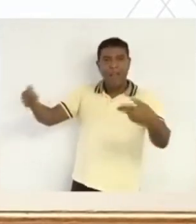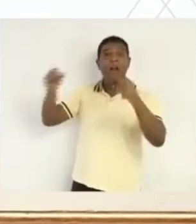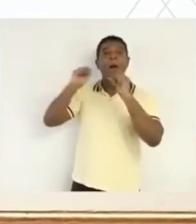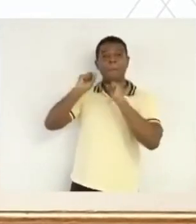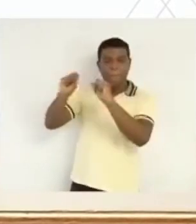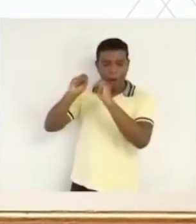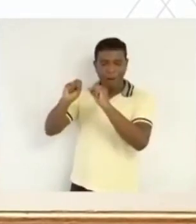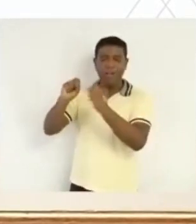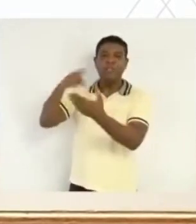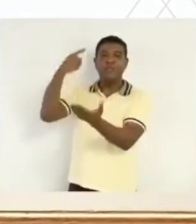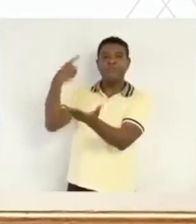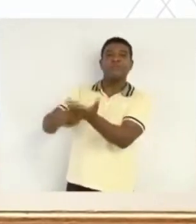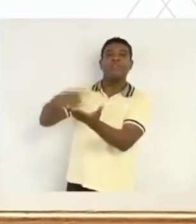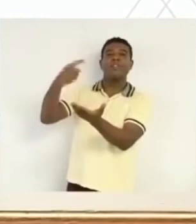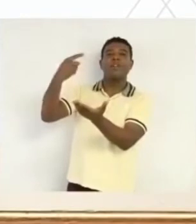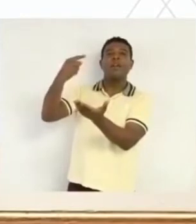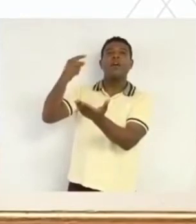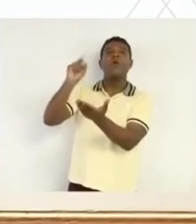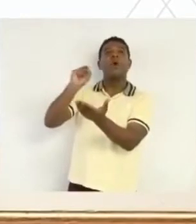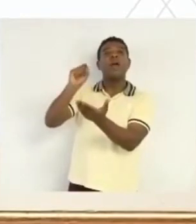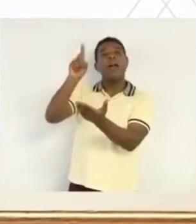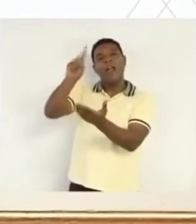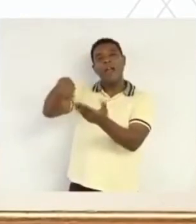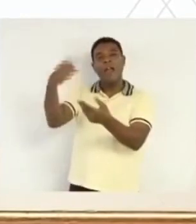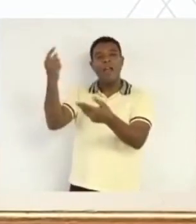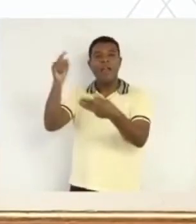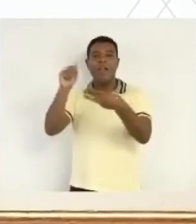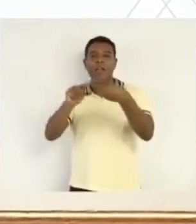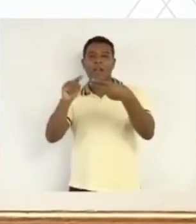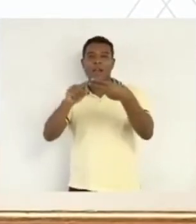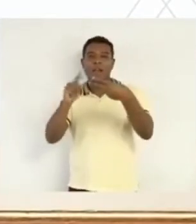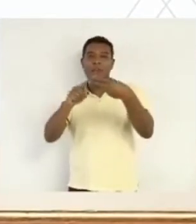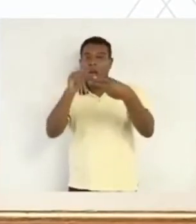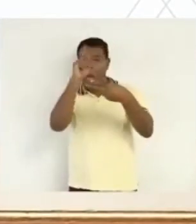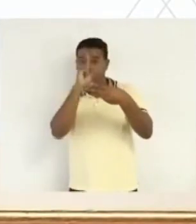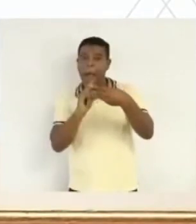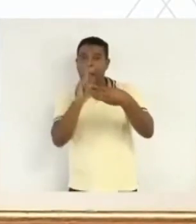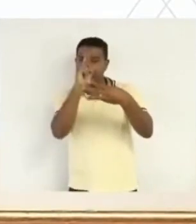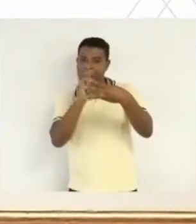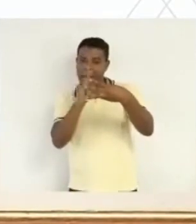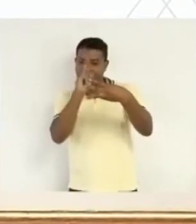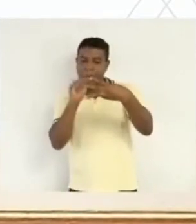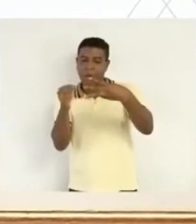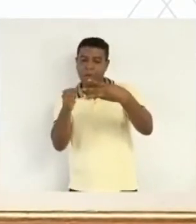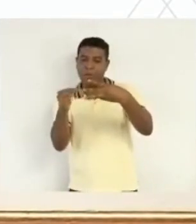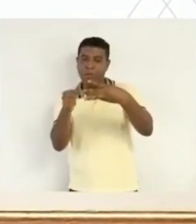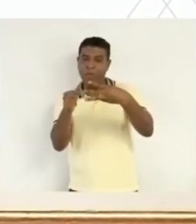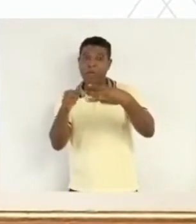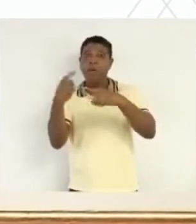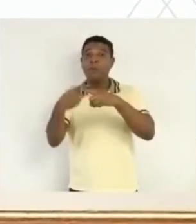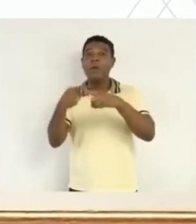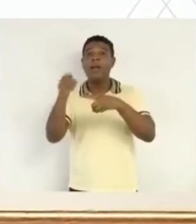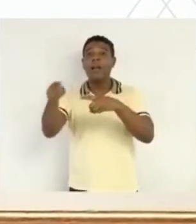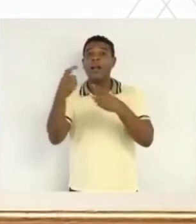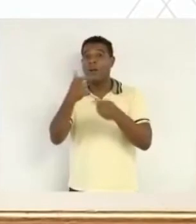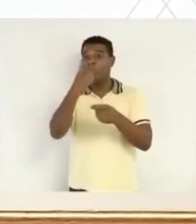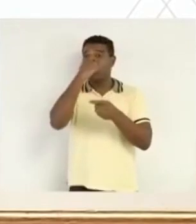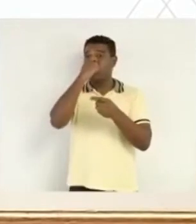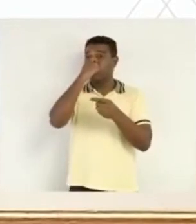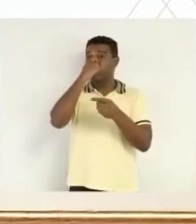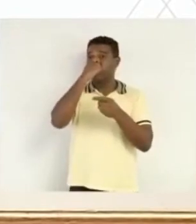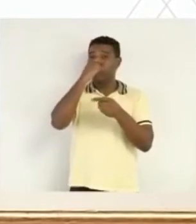prejuízo na operação dessas agências uma vez que elas não promovem aglomeração